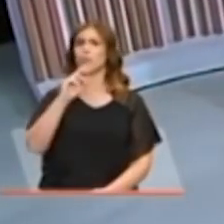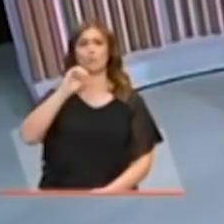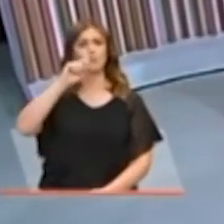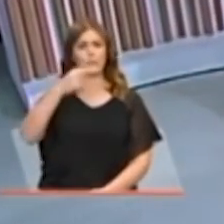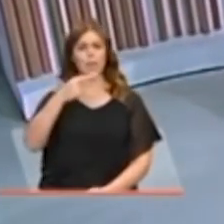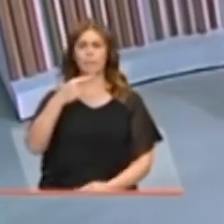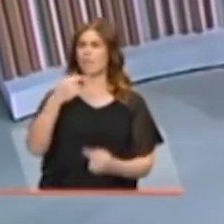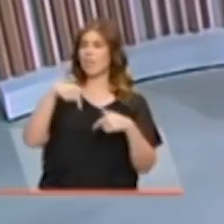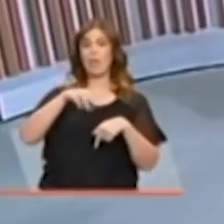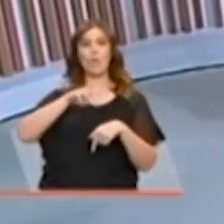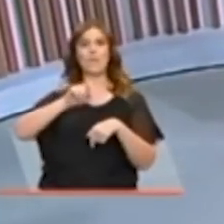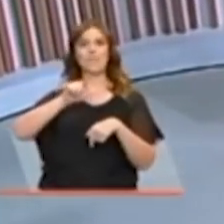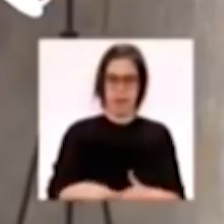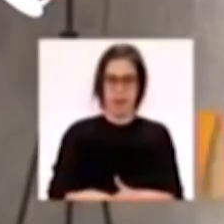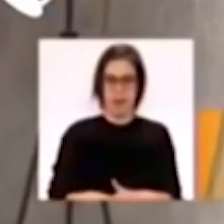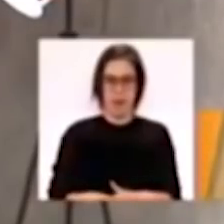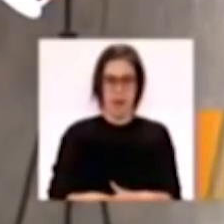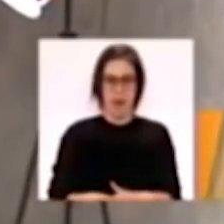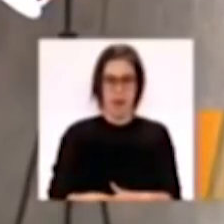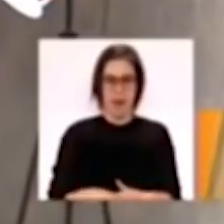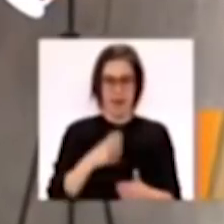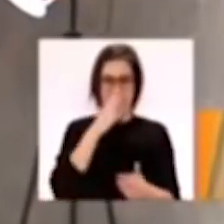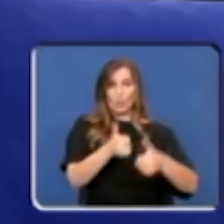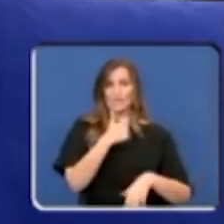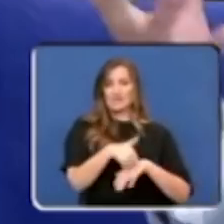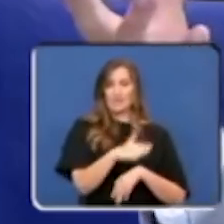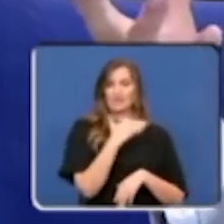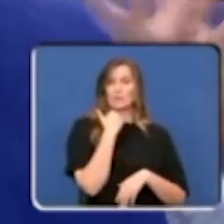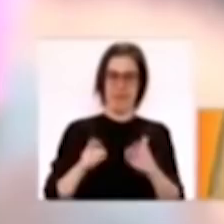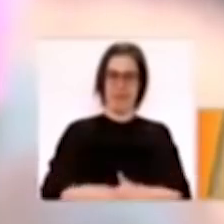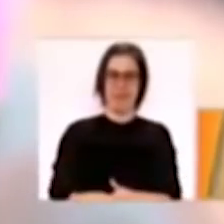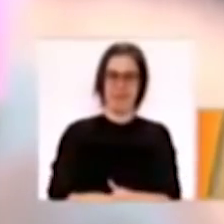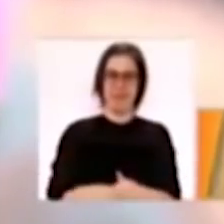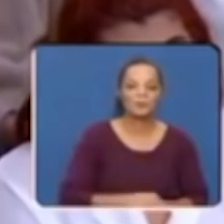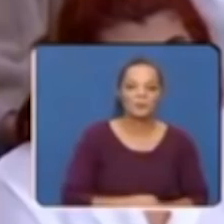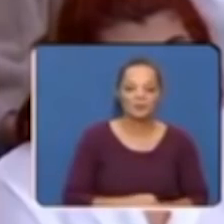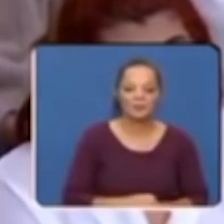Sousa. Daqui é o Manel. E a Maria. Sim. Sim. Maria.